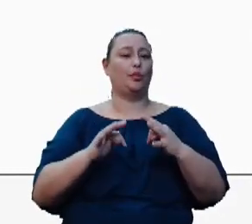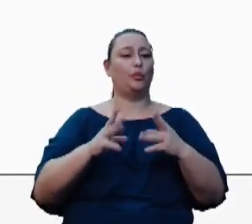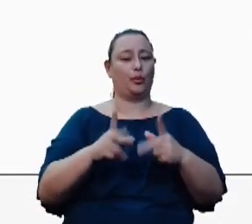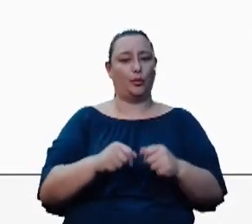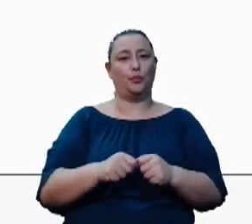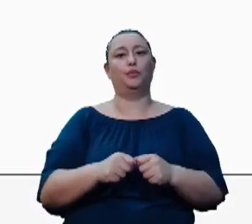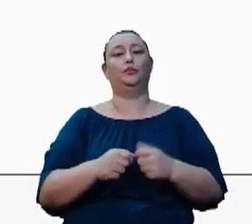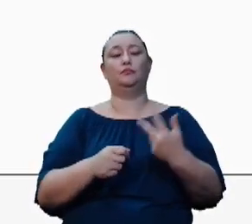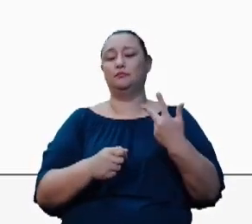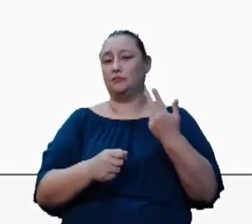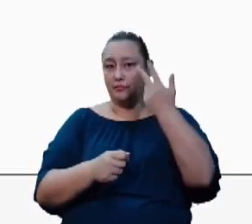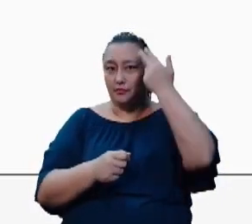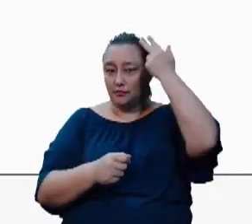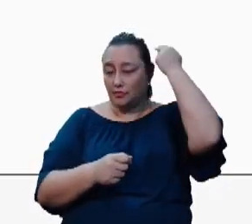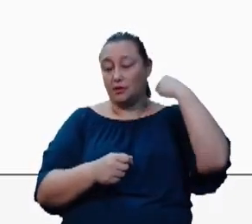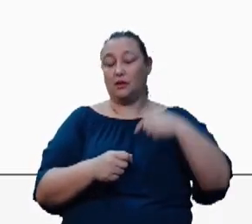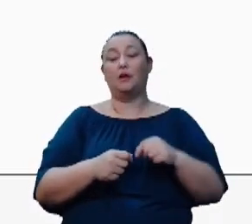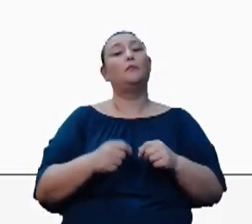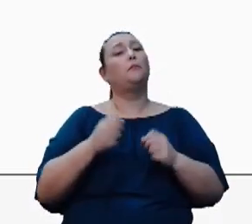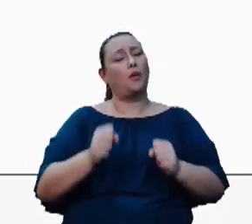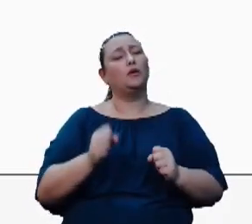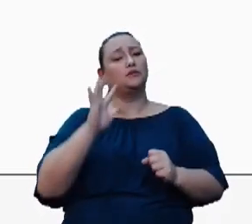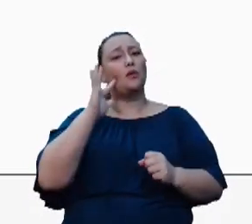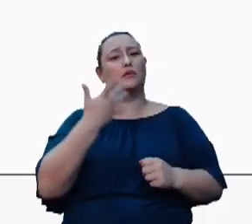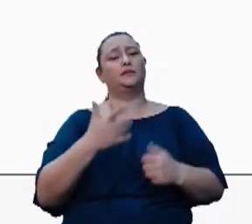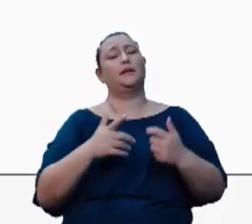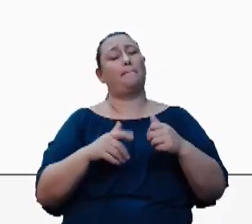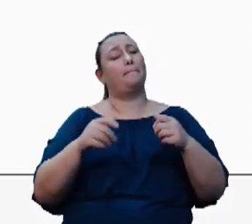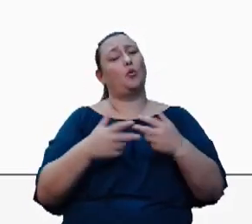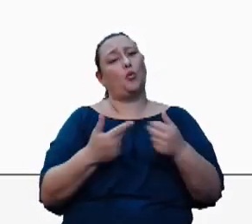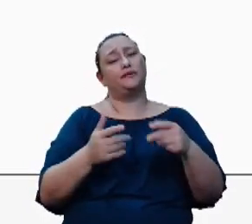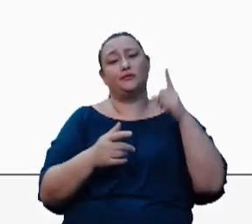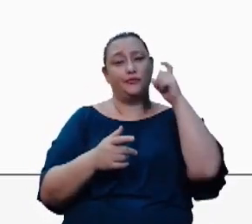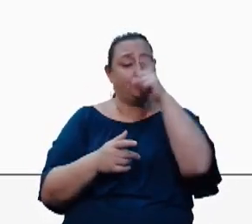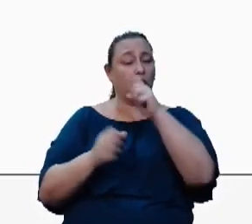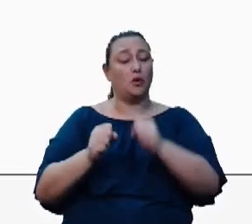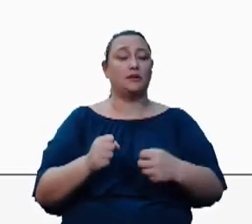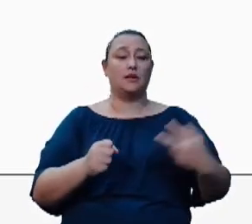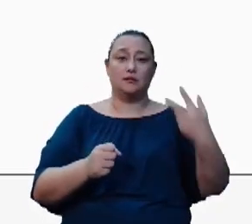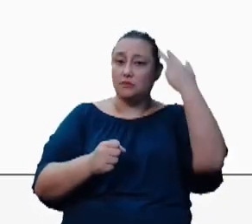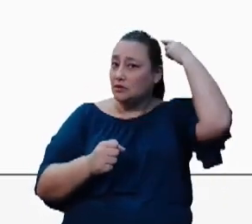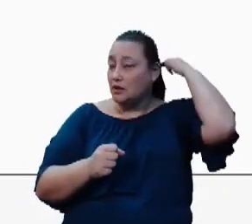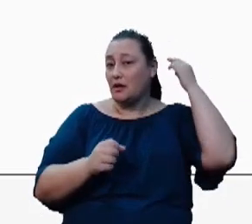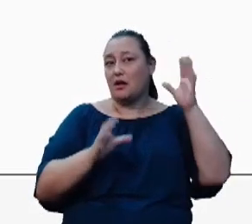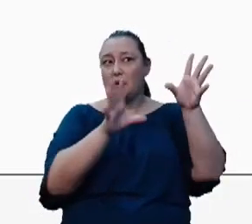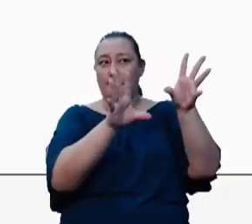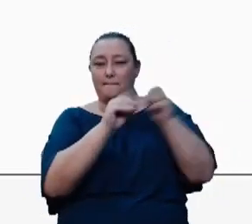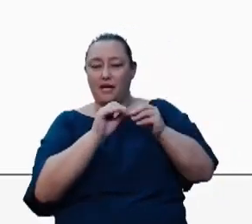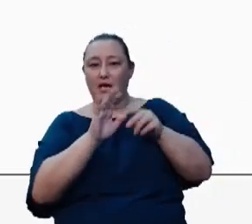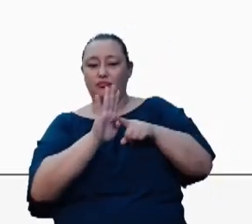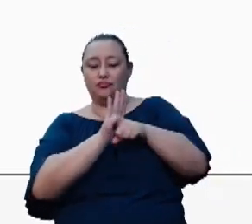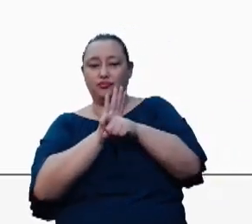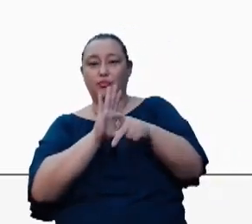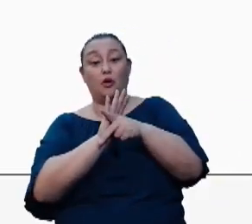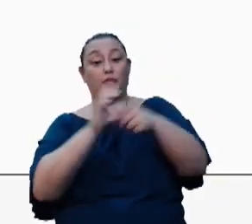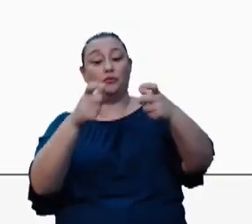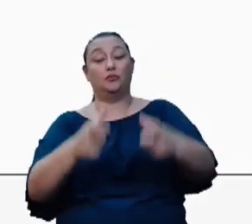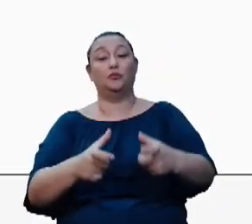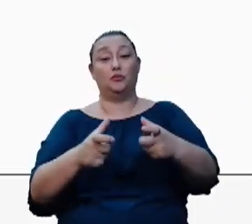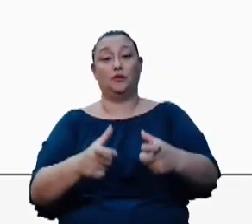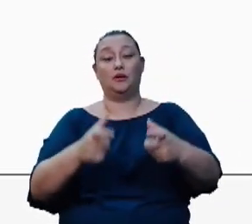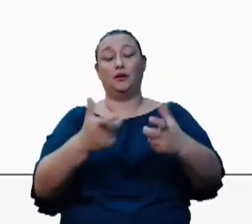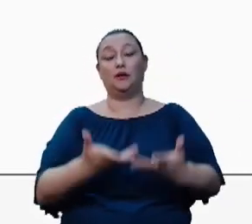uma cirurgia, as complicações poderiam ser cirúrgicas, infecção do local,